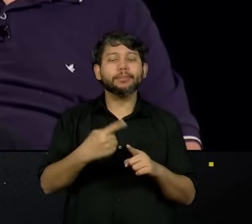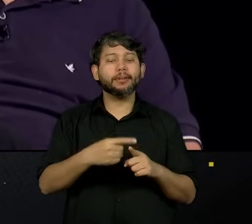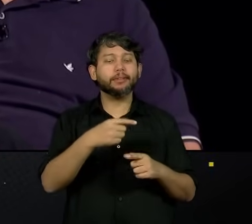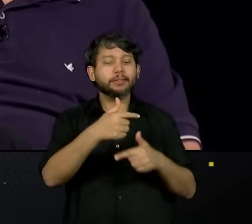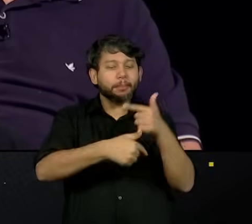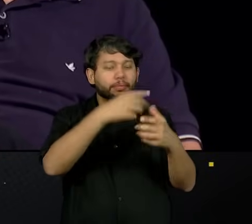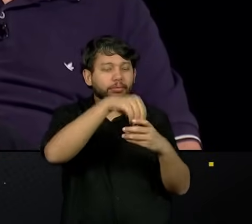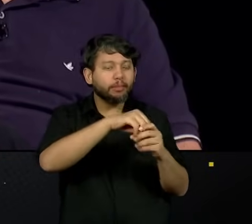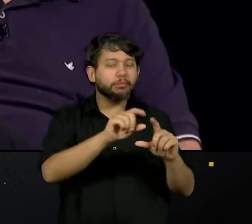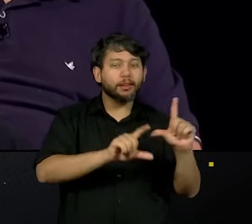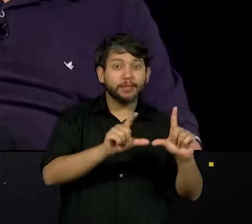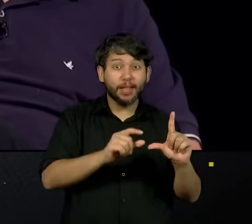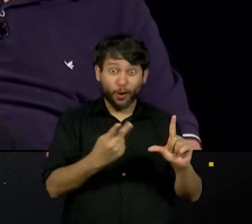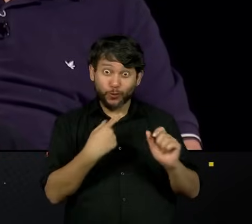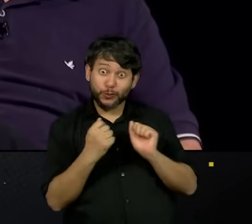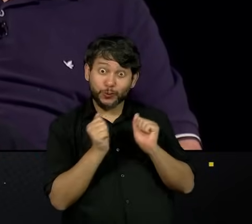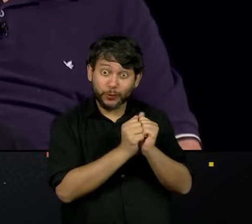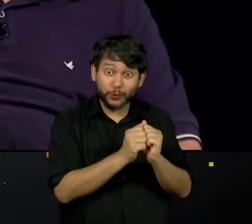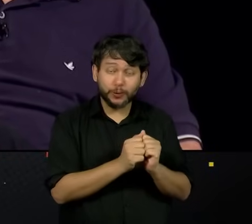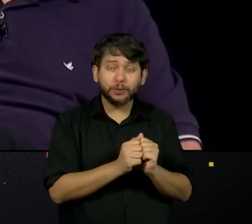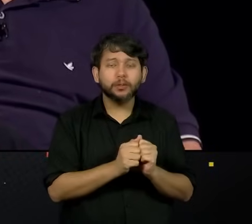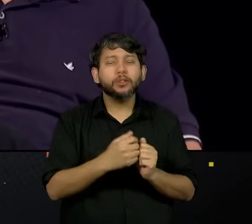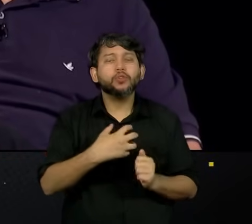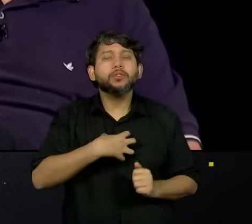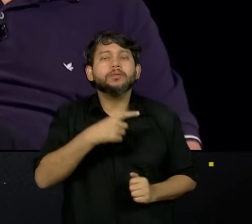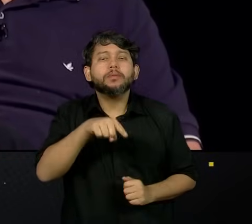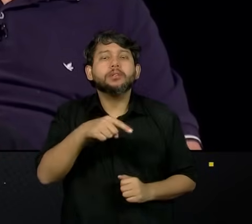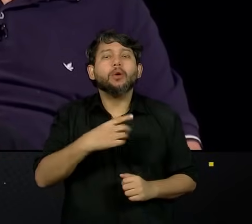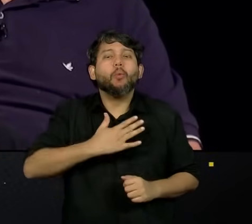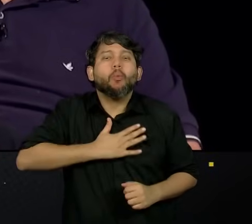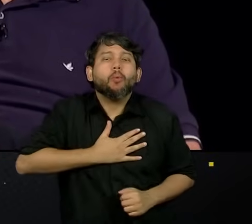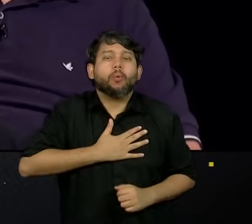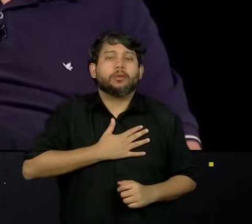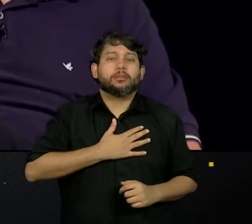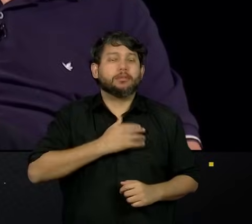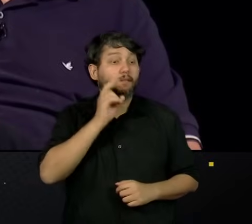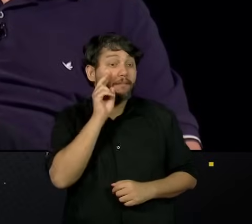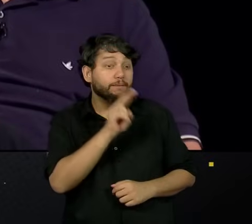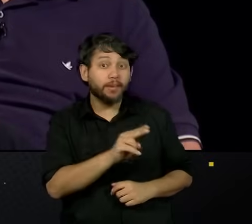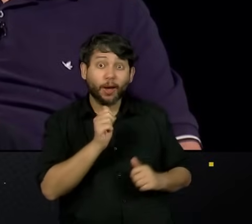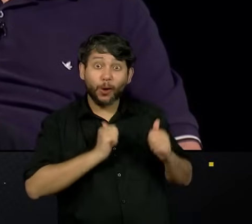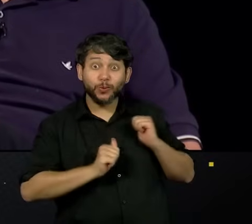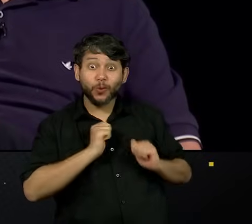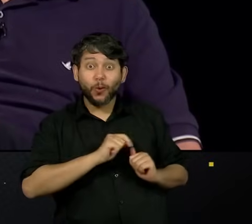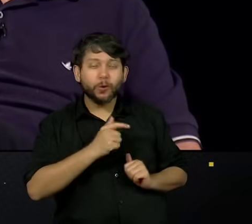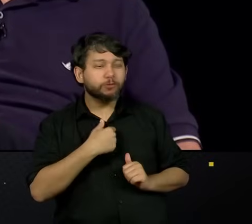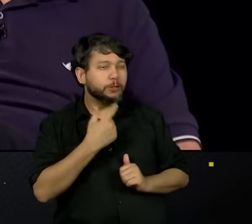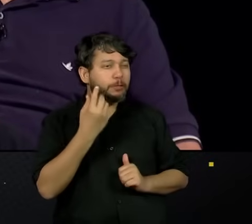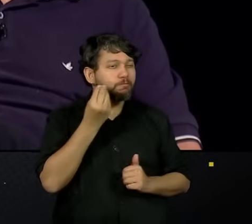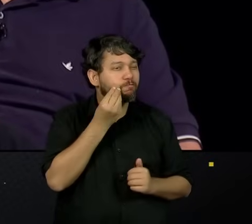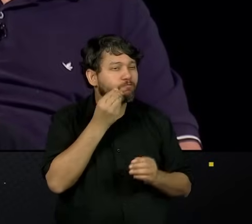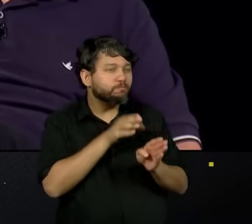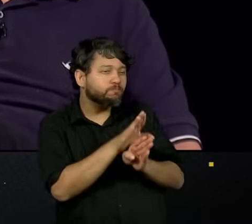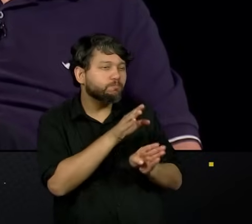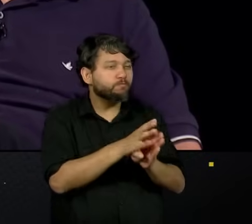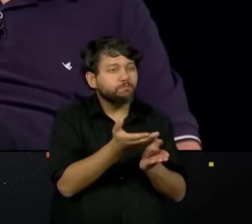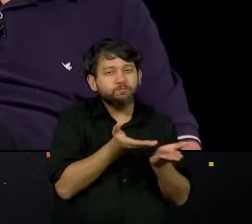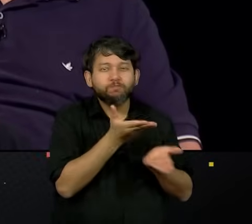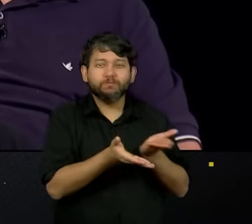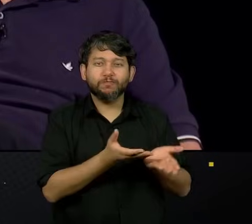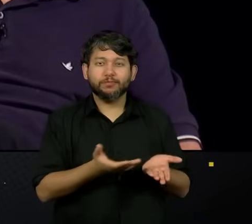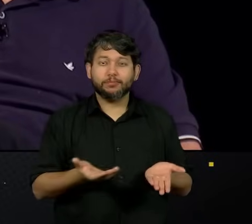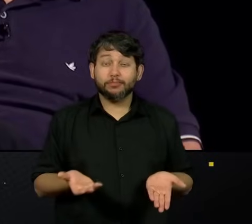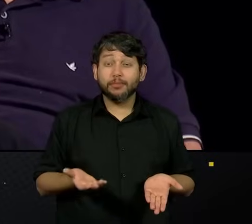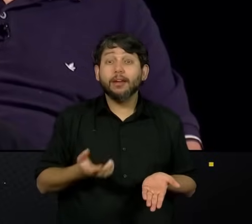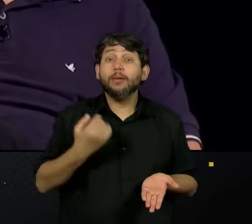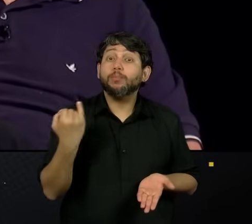que a gente fez junto, é ver a forma com que você é apaixonado pelo trabalho do ator. E você sabe que é através do ator